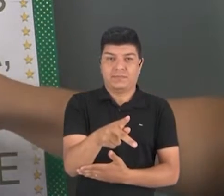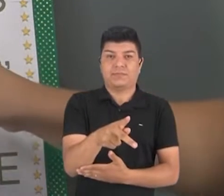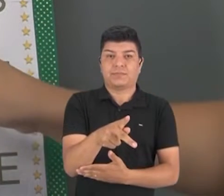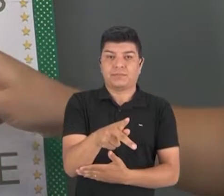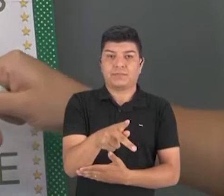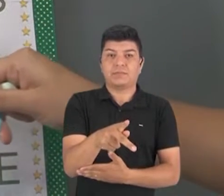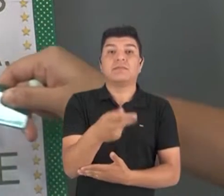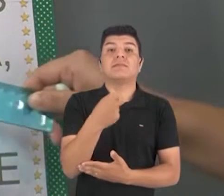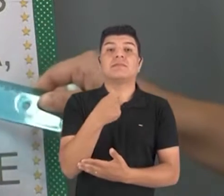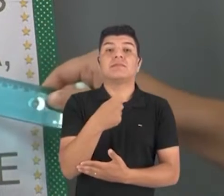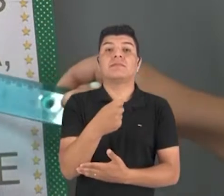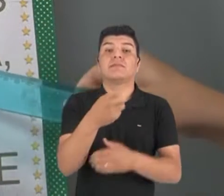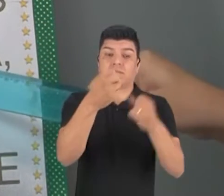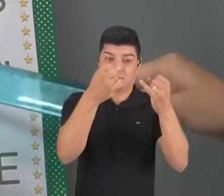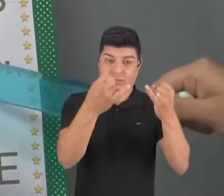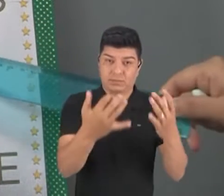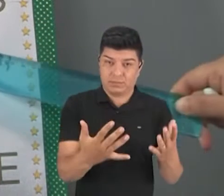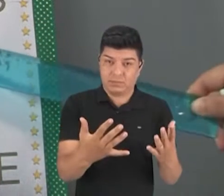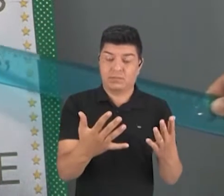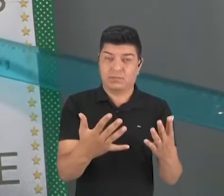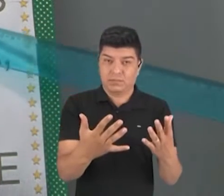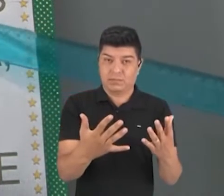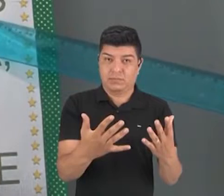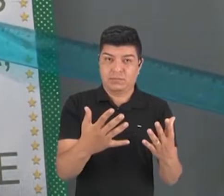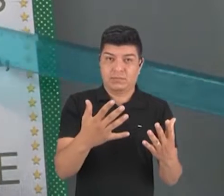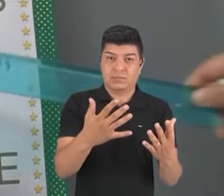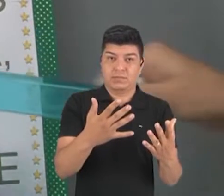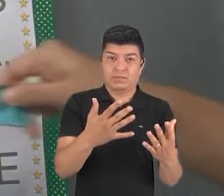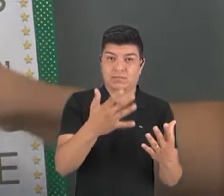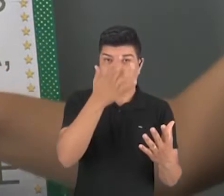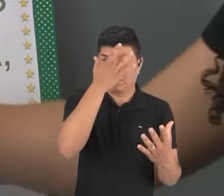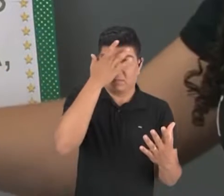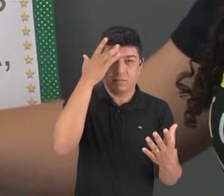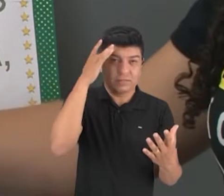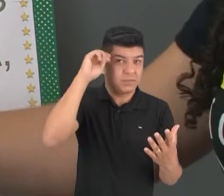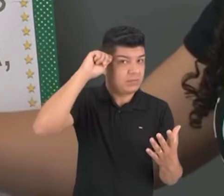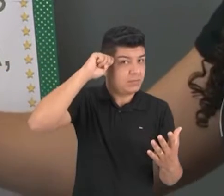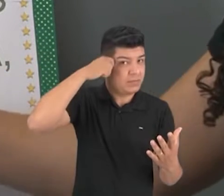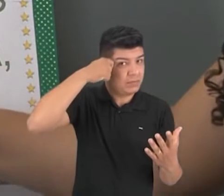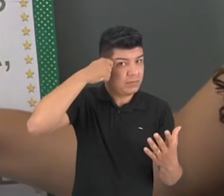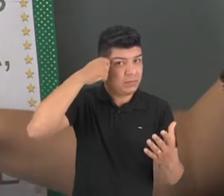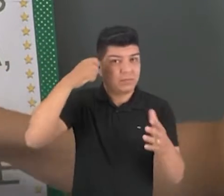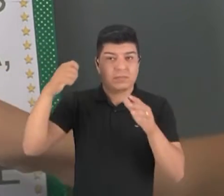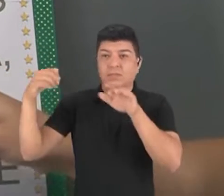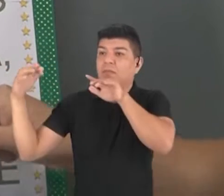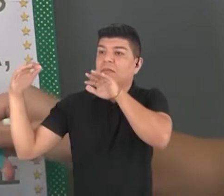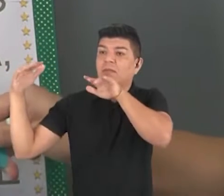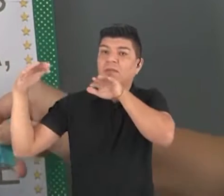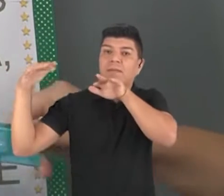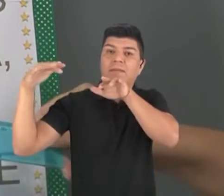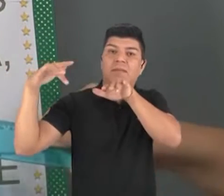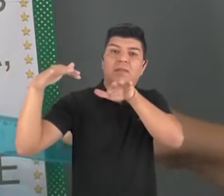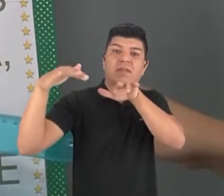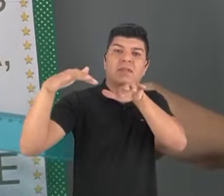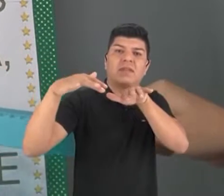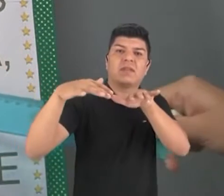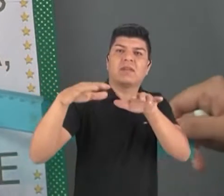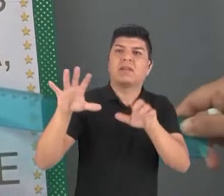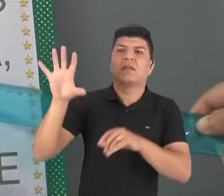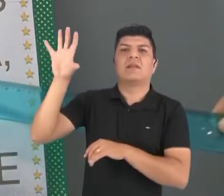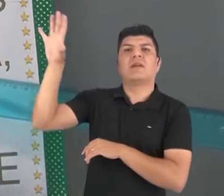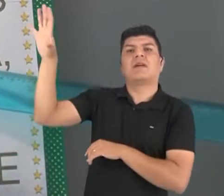em conta que os negros Vieram lá